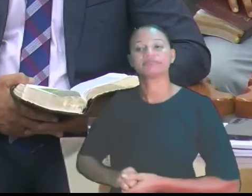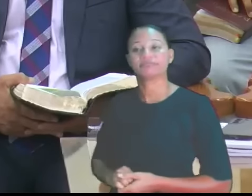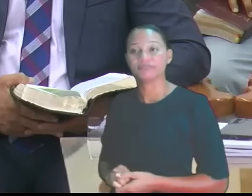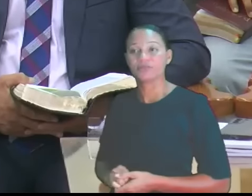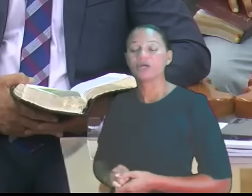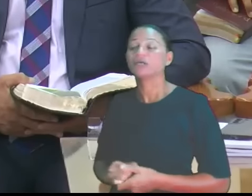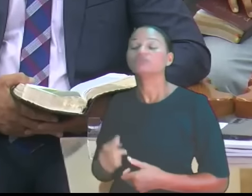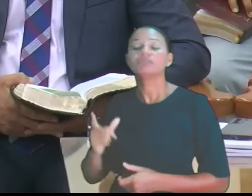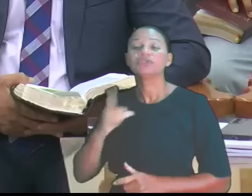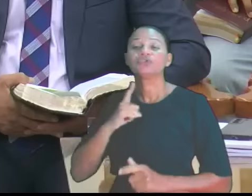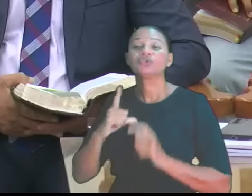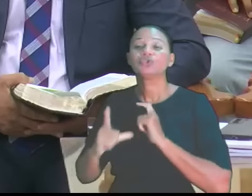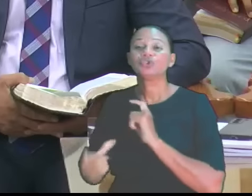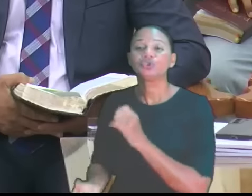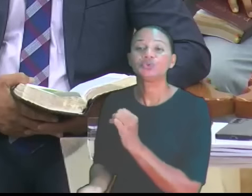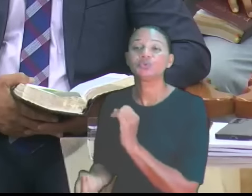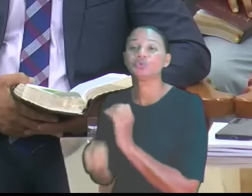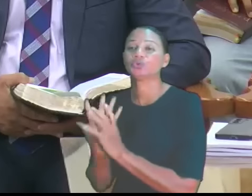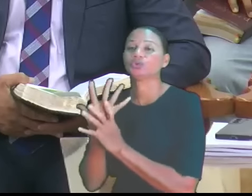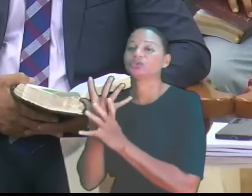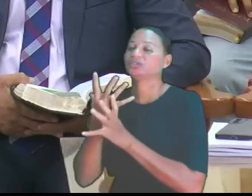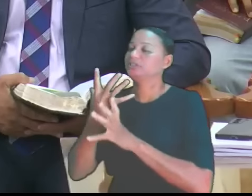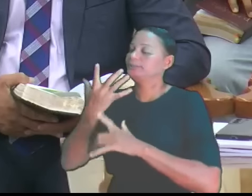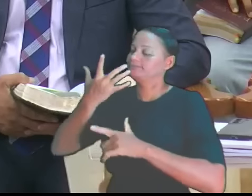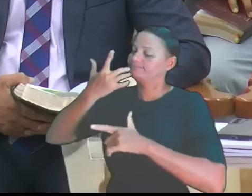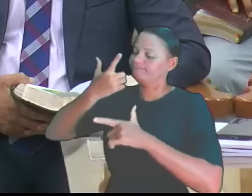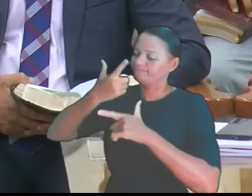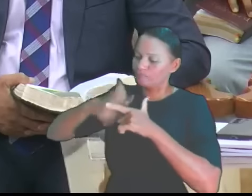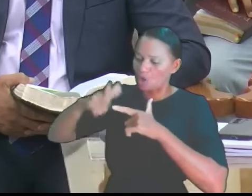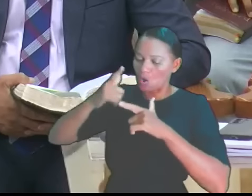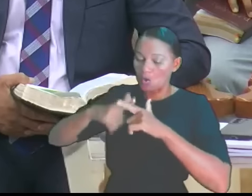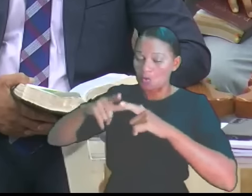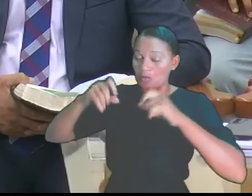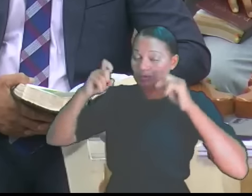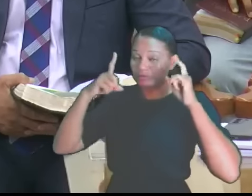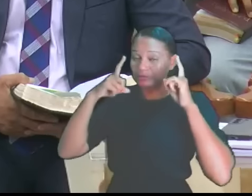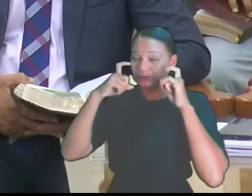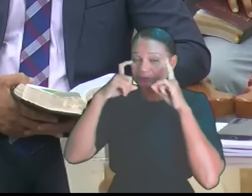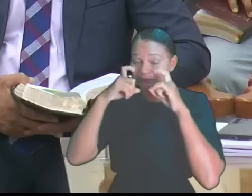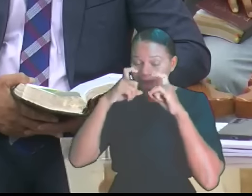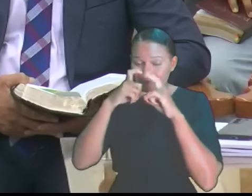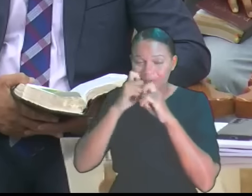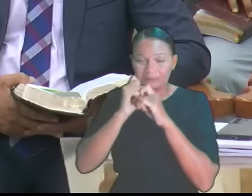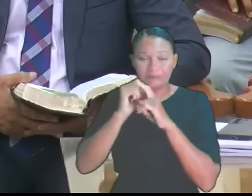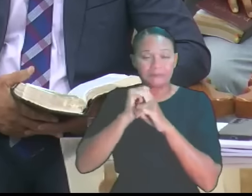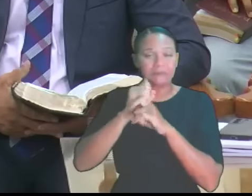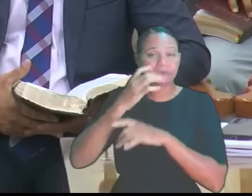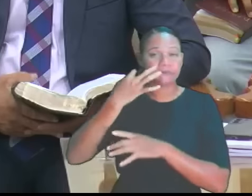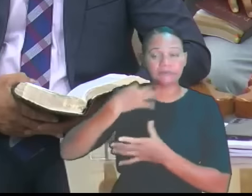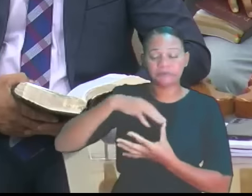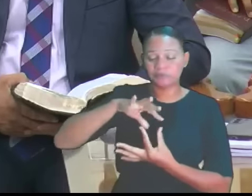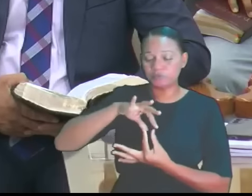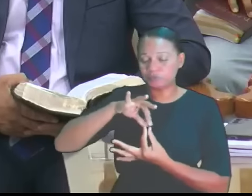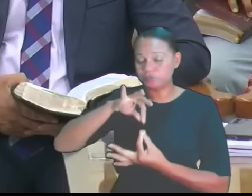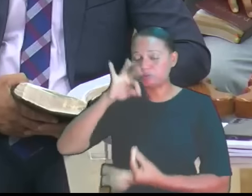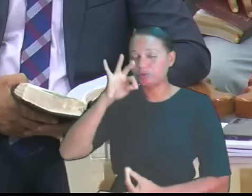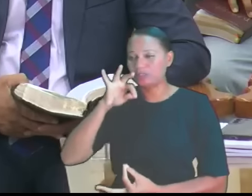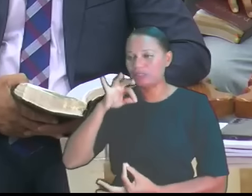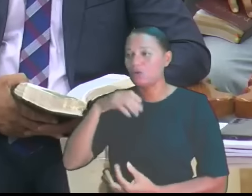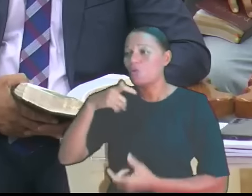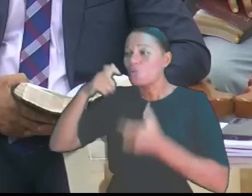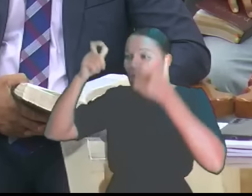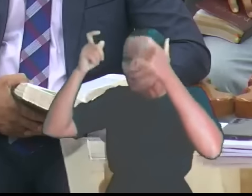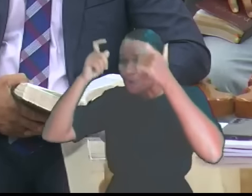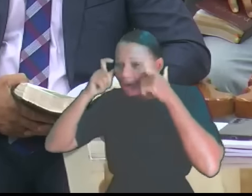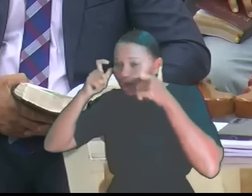que gerou uma crise espiritual. O rei está comprometido, casou-se